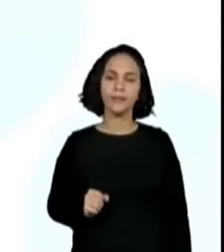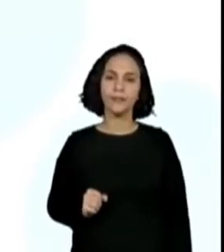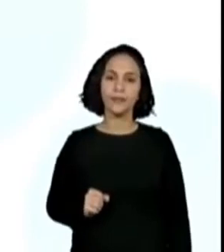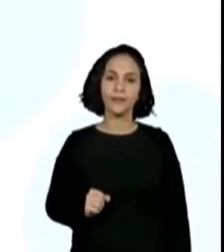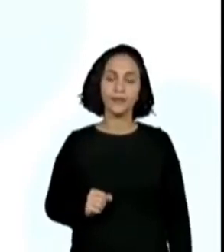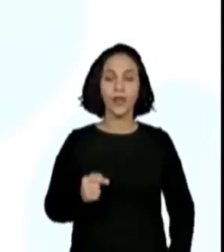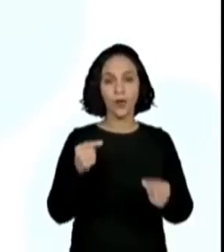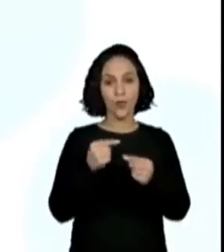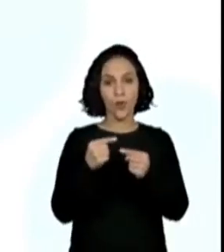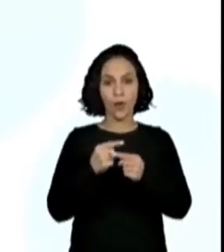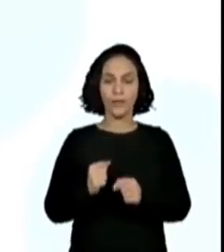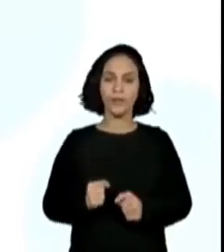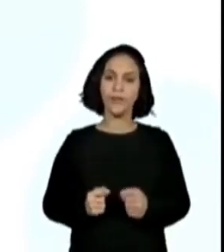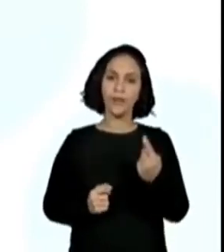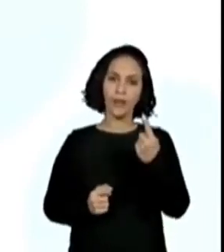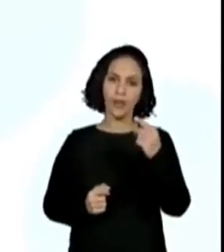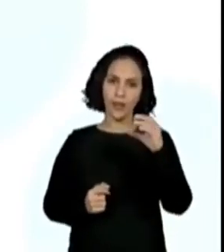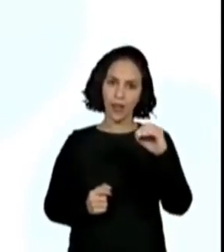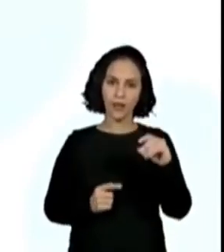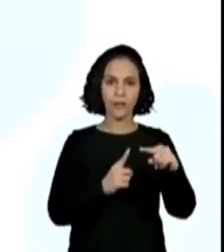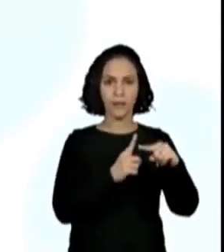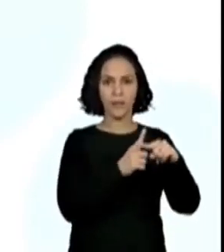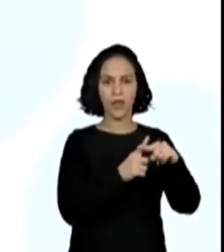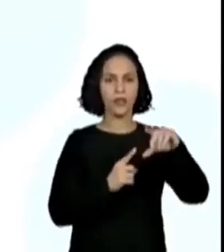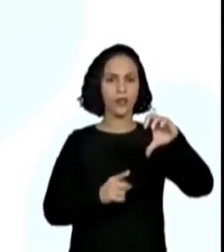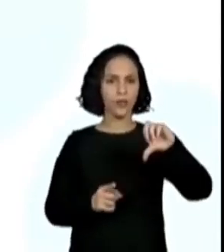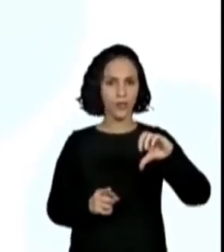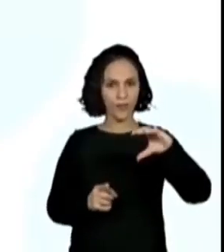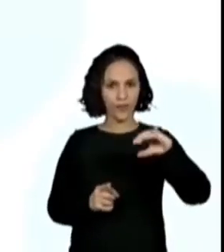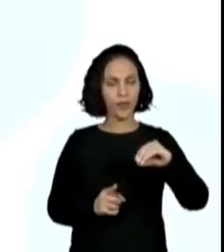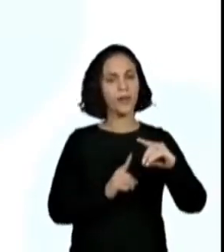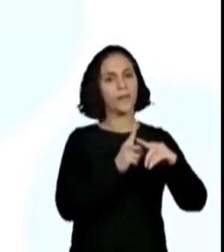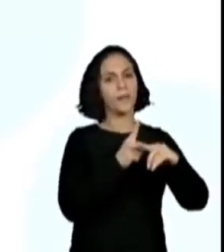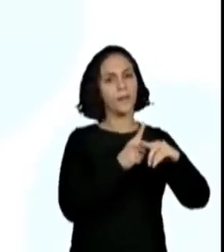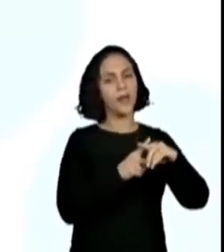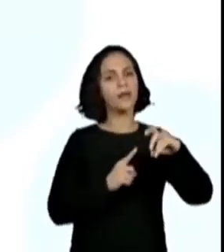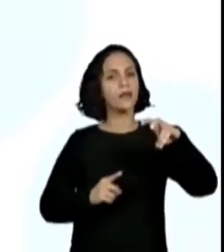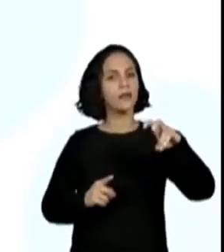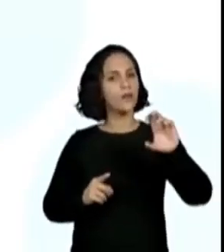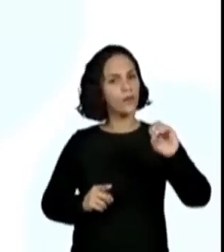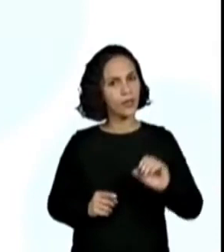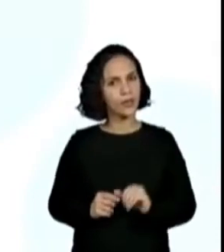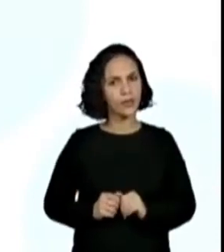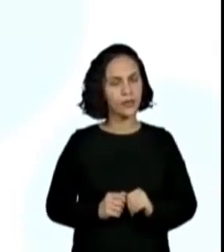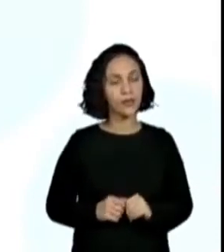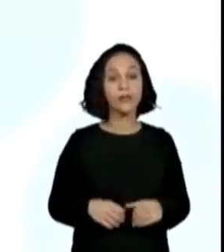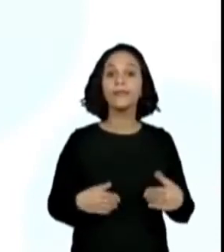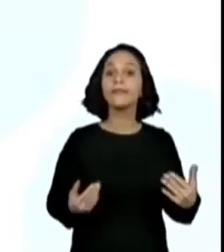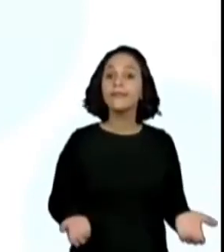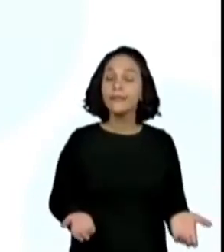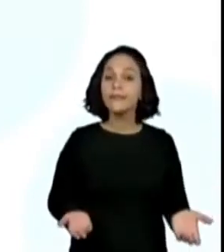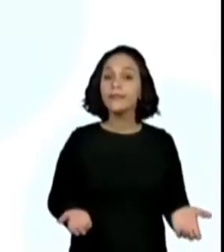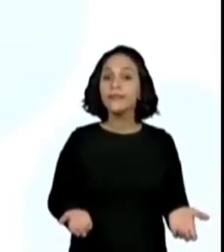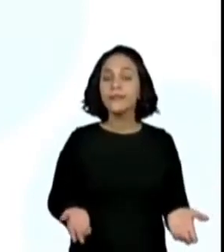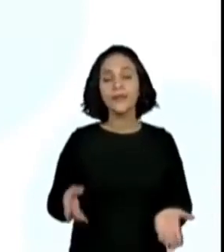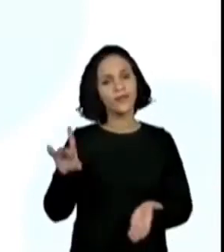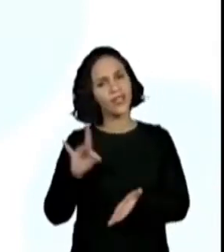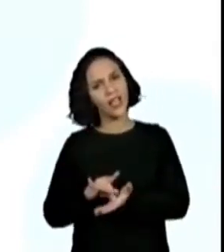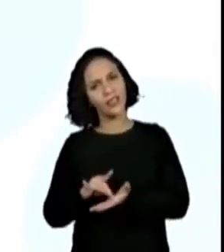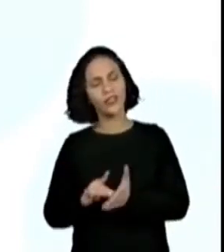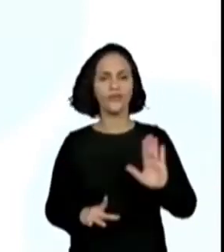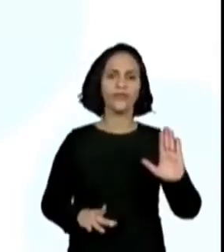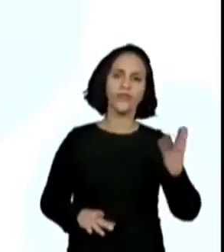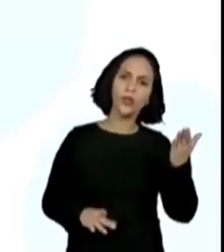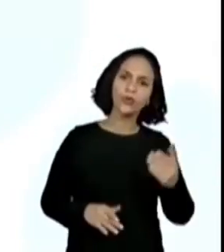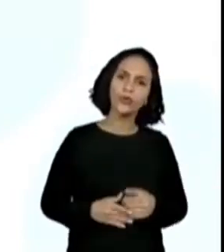igual a 10 + 90 mais 50 E aí verdadeira